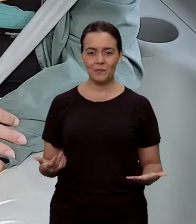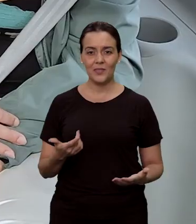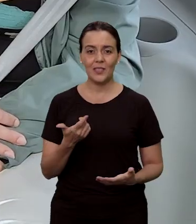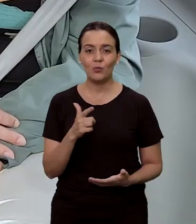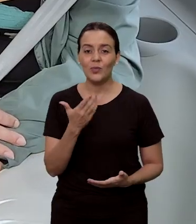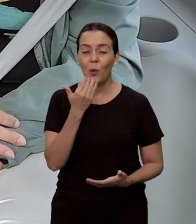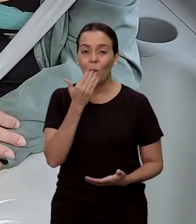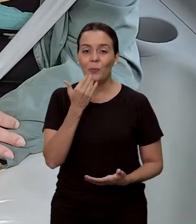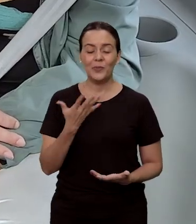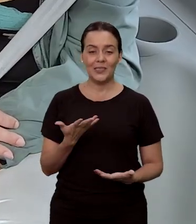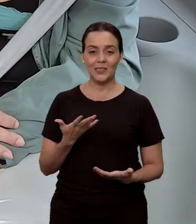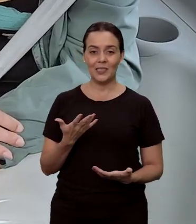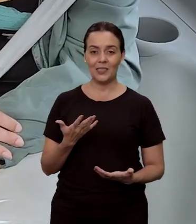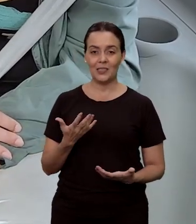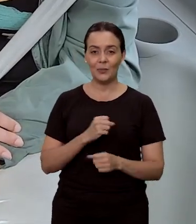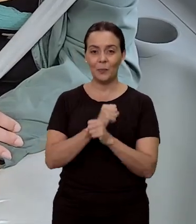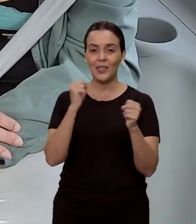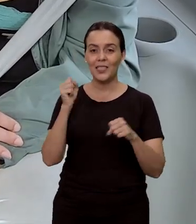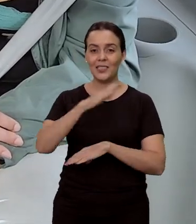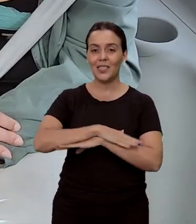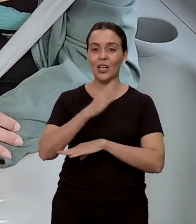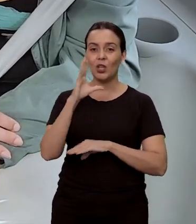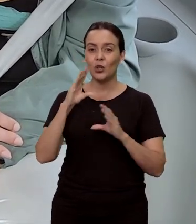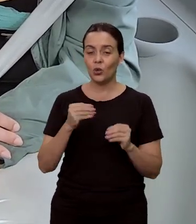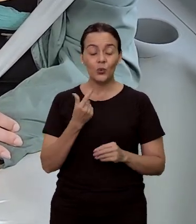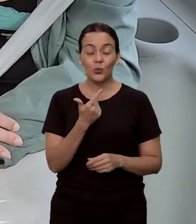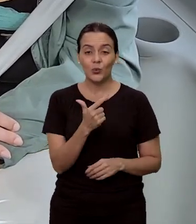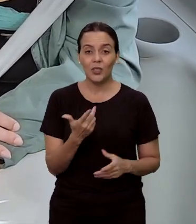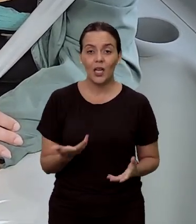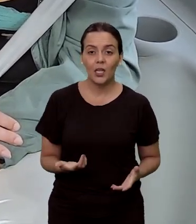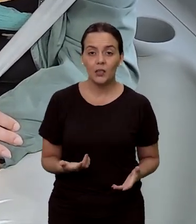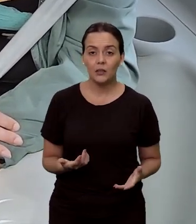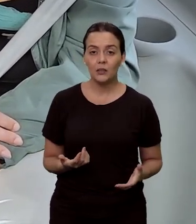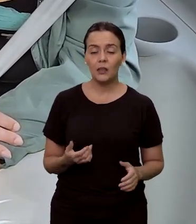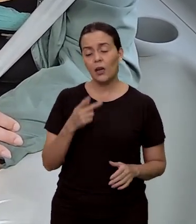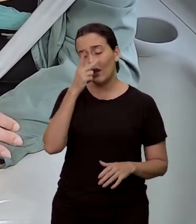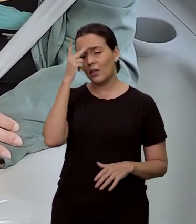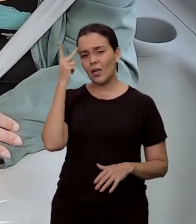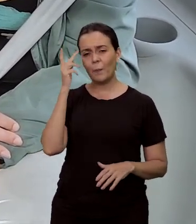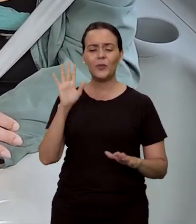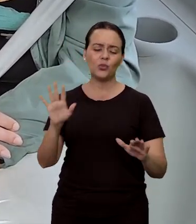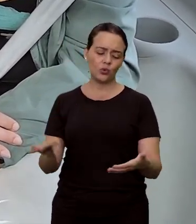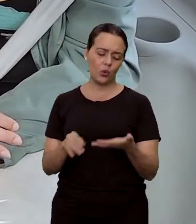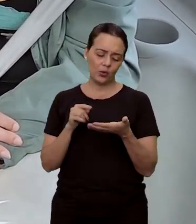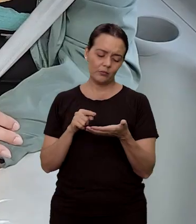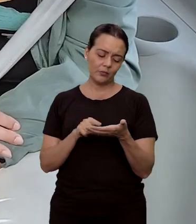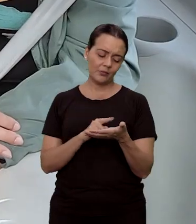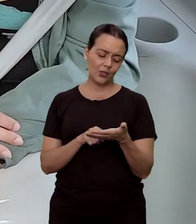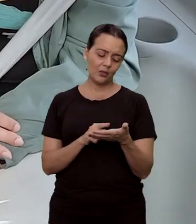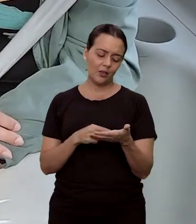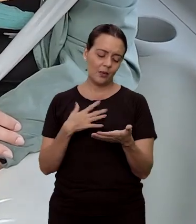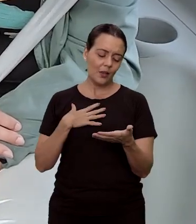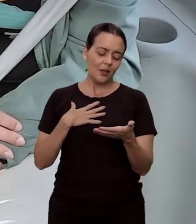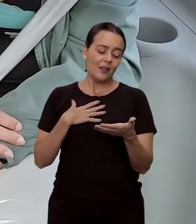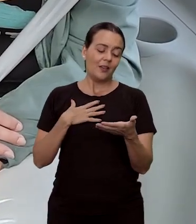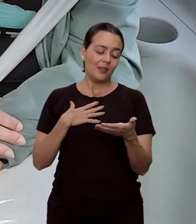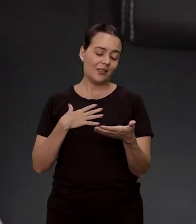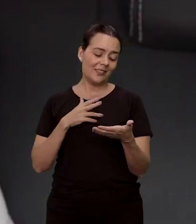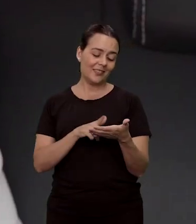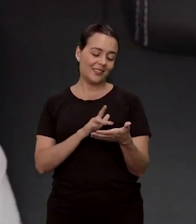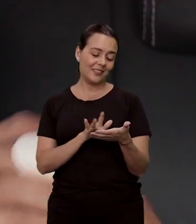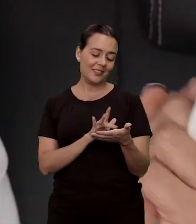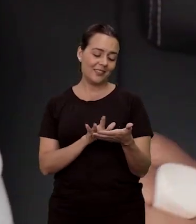dia. Então eu sinto que às vezes as pessoas pegam um celular para ter um pouquinho de dopamina, assim, ó, e aliviar suas